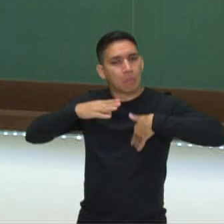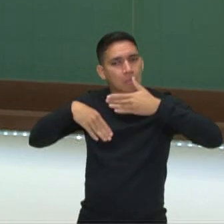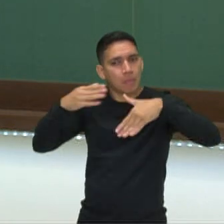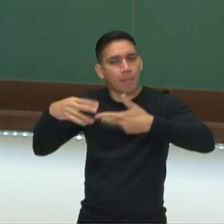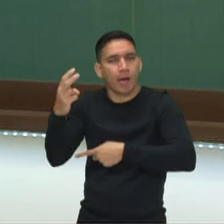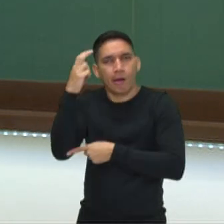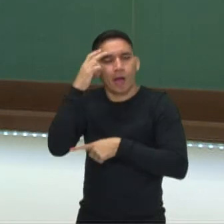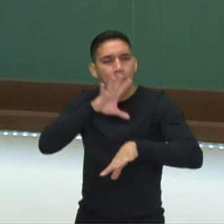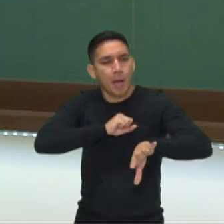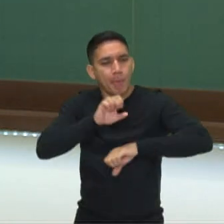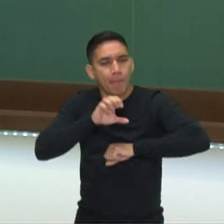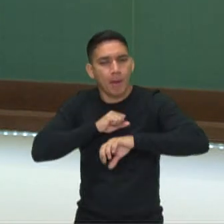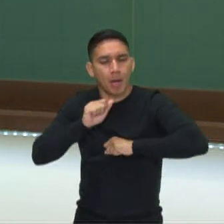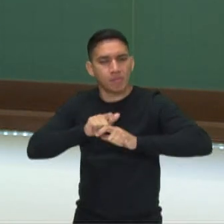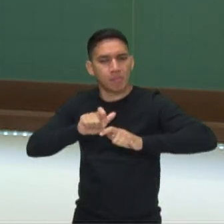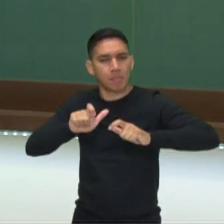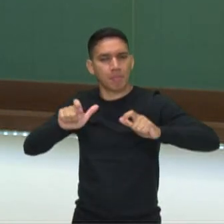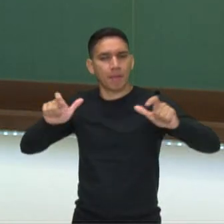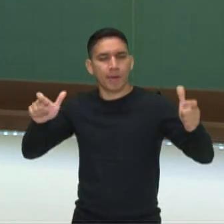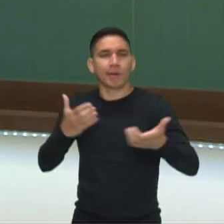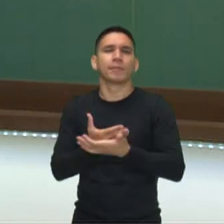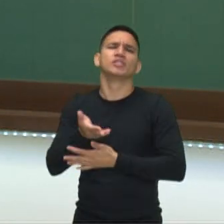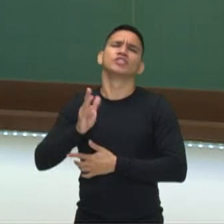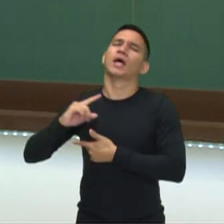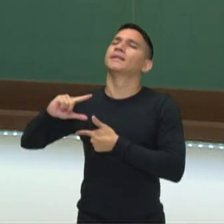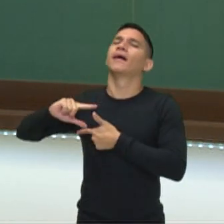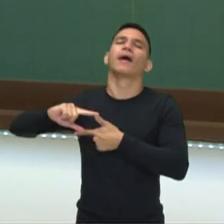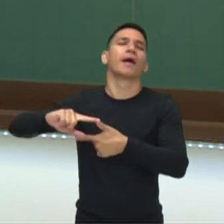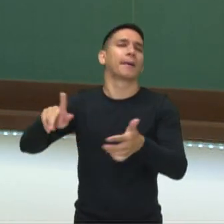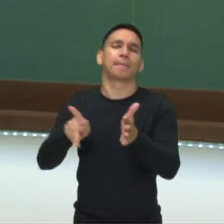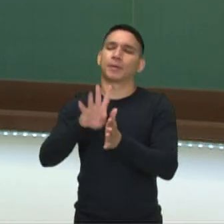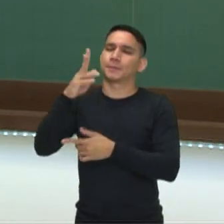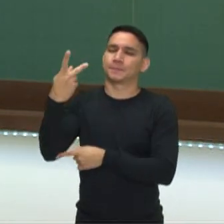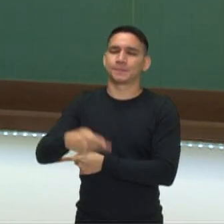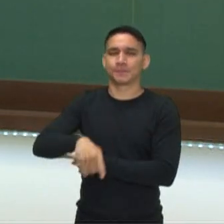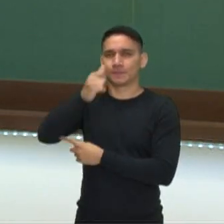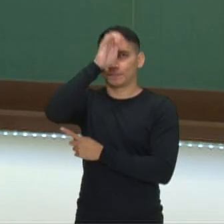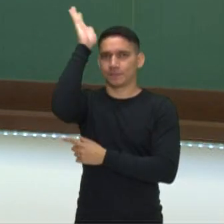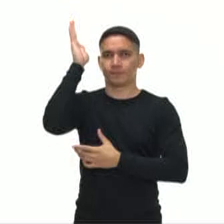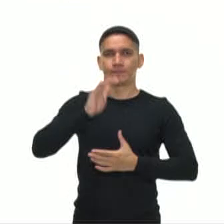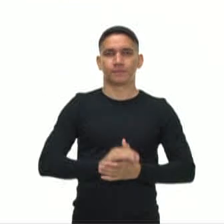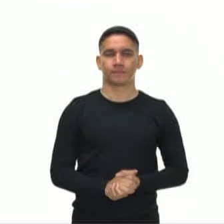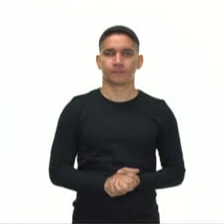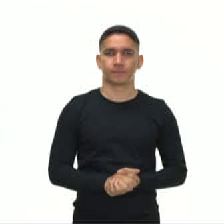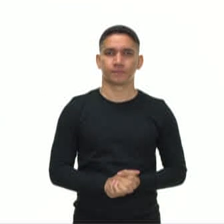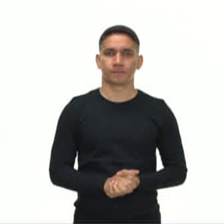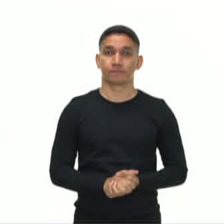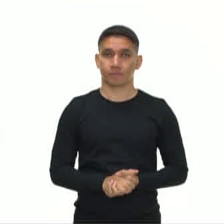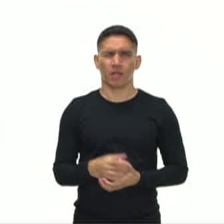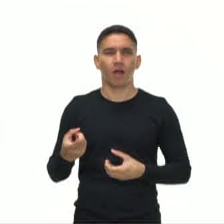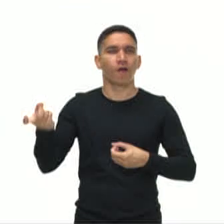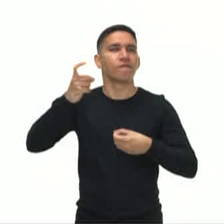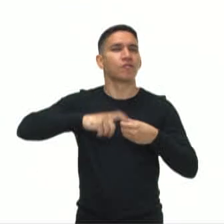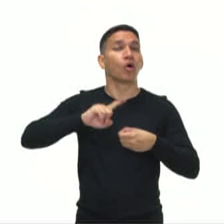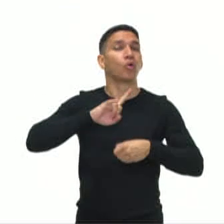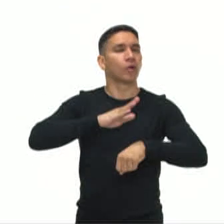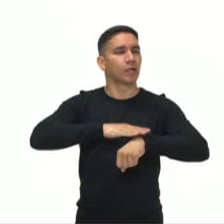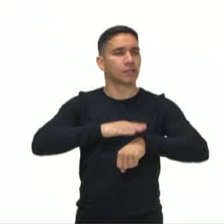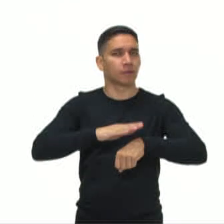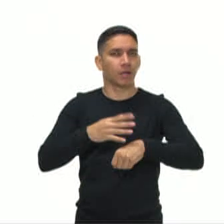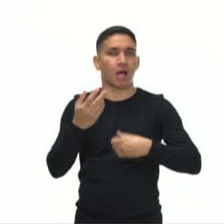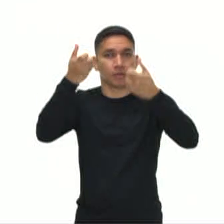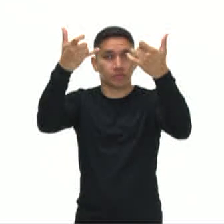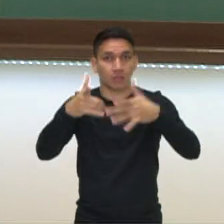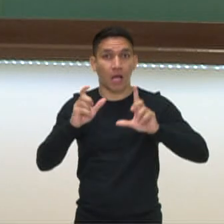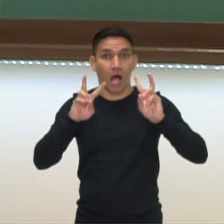vai assimilando isso e se torna já uma tradição dentro do cunho romano. Vamos voltar um pouquinho no tempo e vamos falar agora